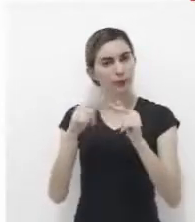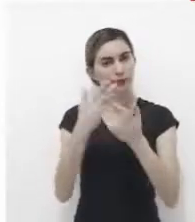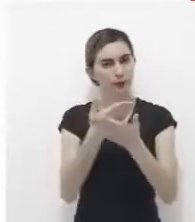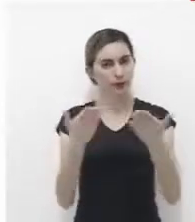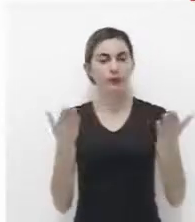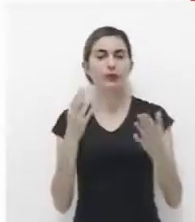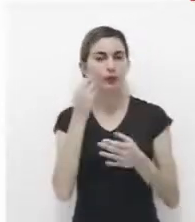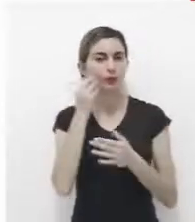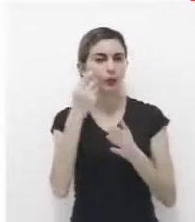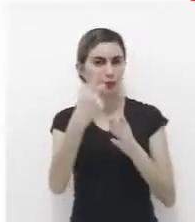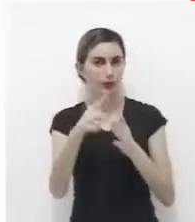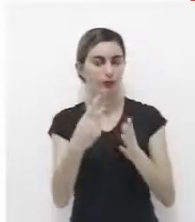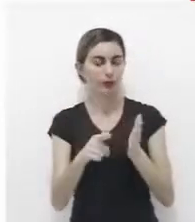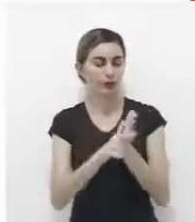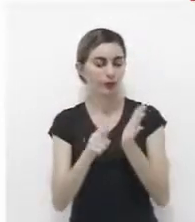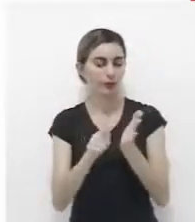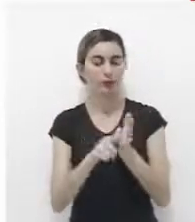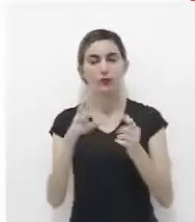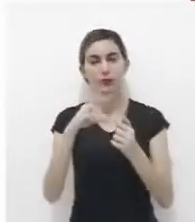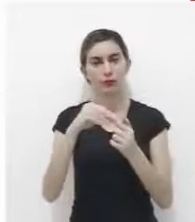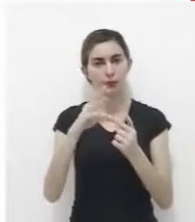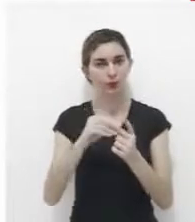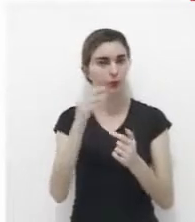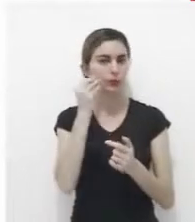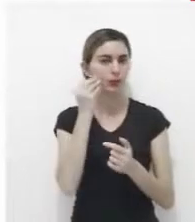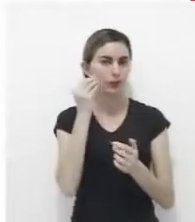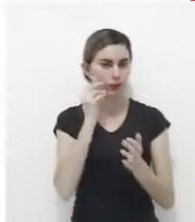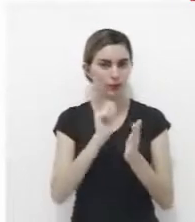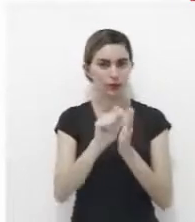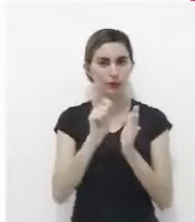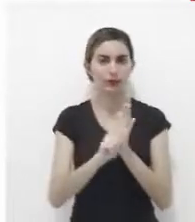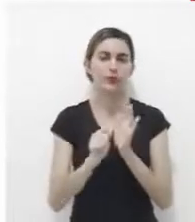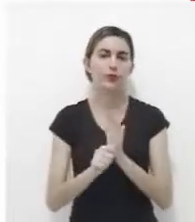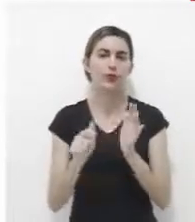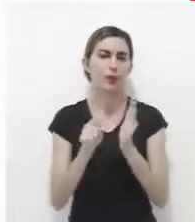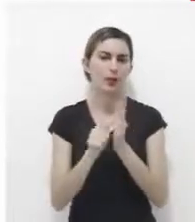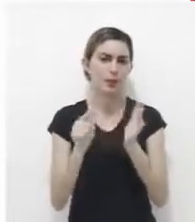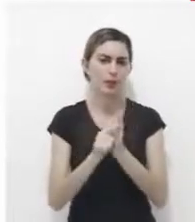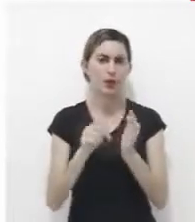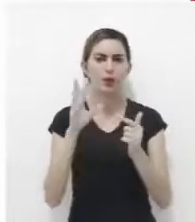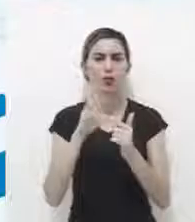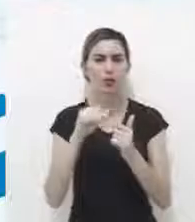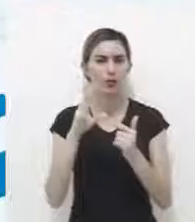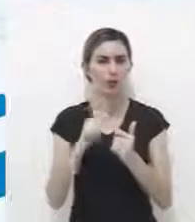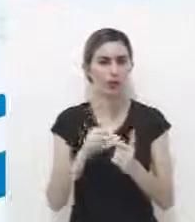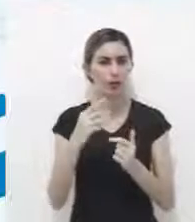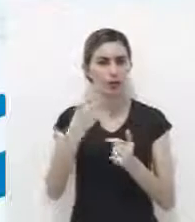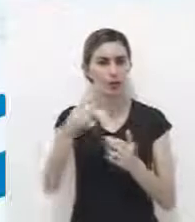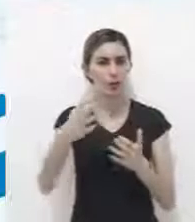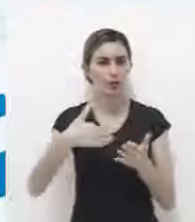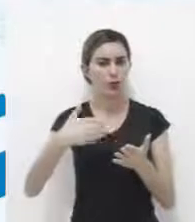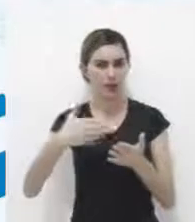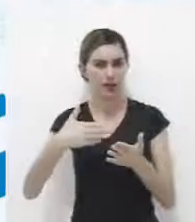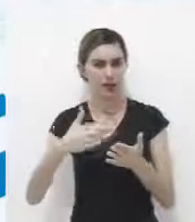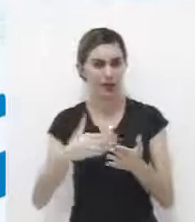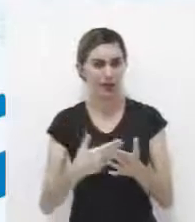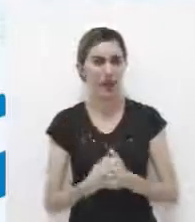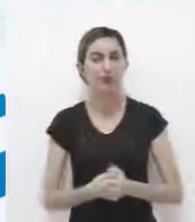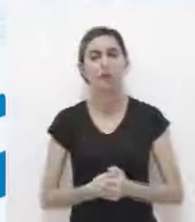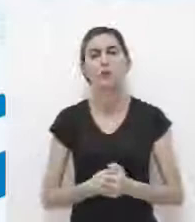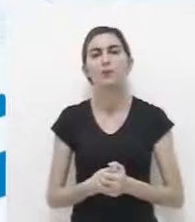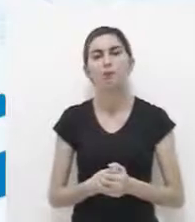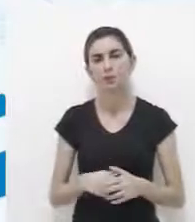resolver alguns problemas aqui. Eu quero que você pegue papel e caneta. Veja bem, pega papel, caneta, teu